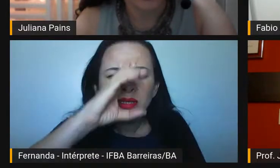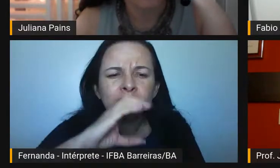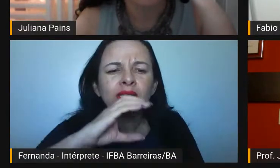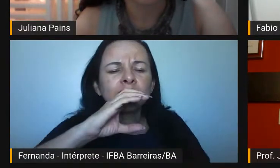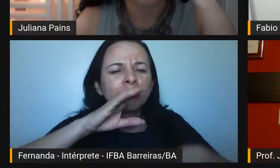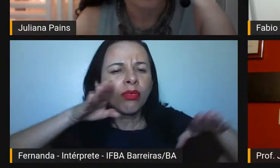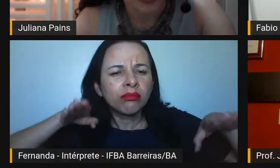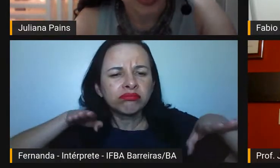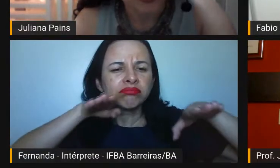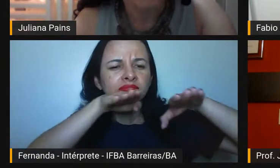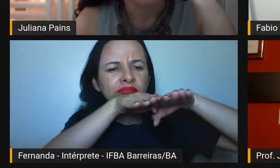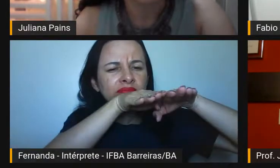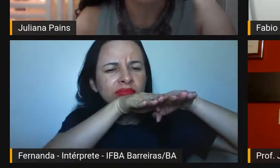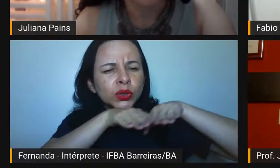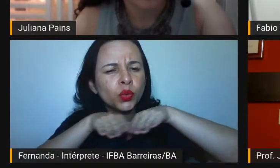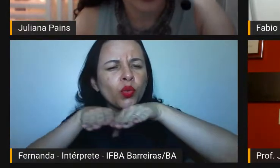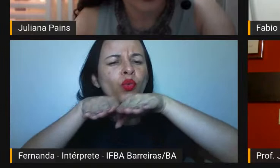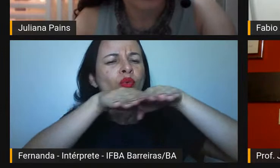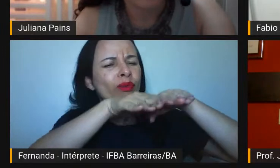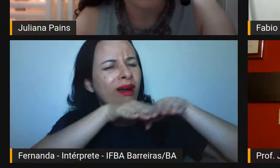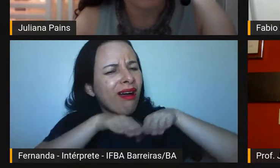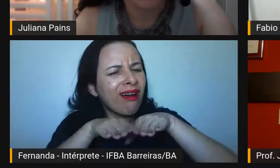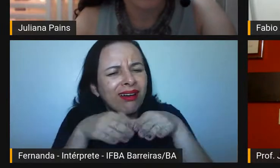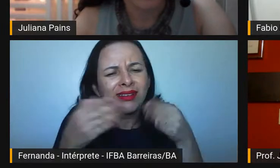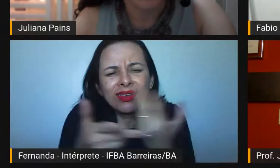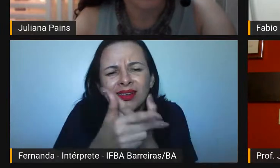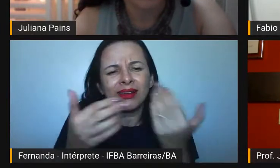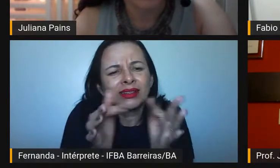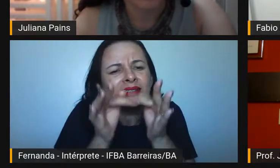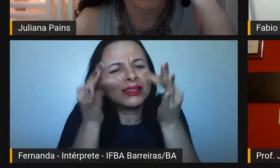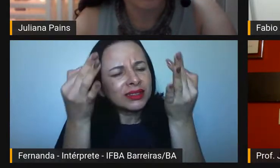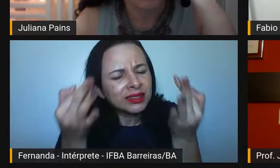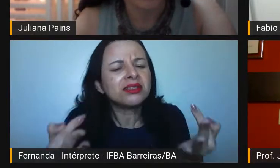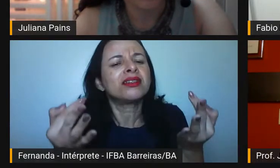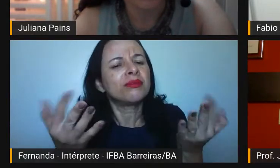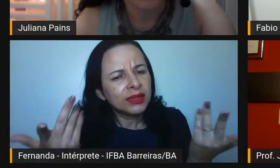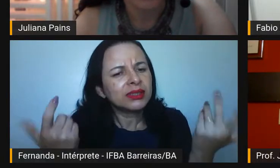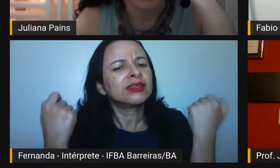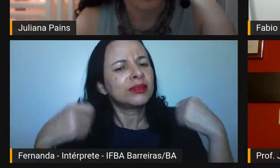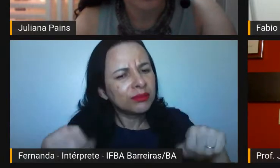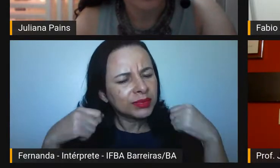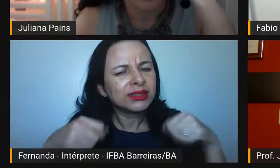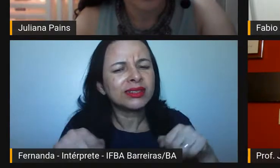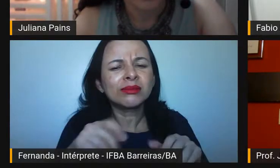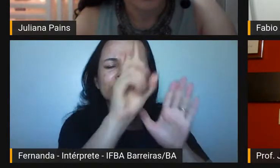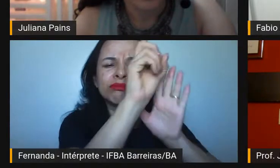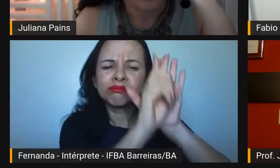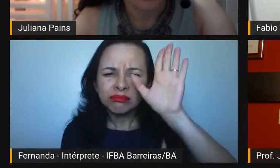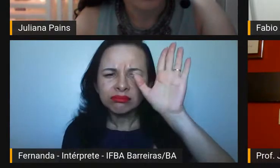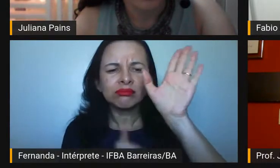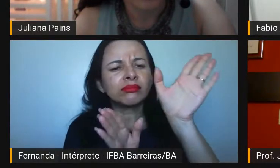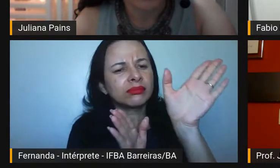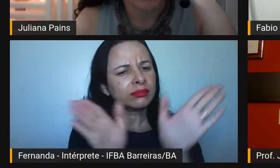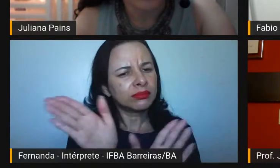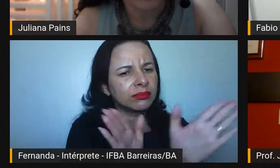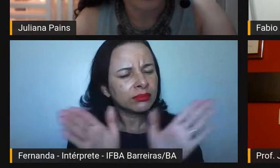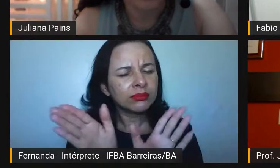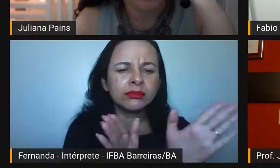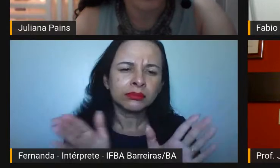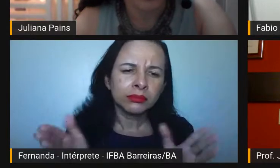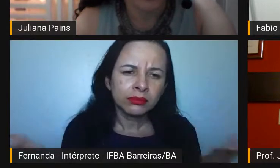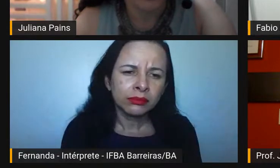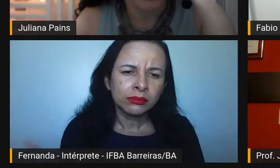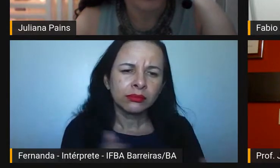até nessas coisas banais essas coisas simples mas todos nós temos que ter acesso e não somente esse acesso é